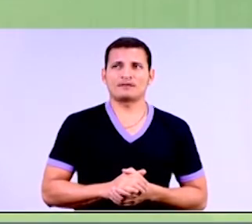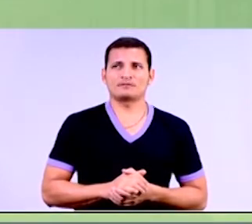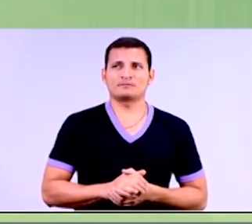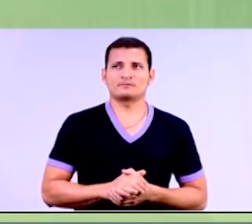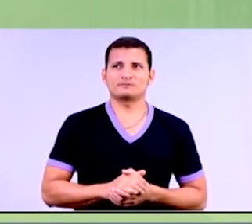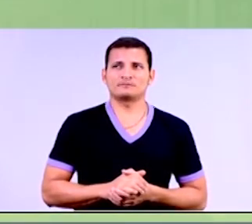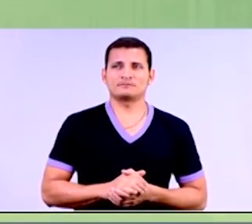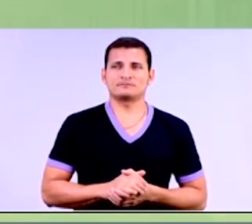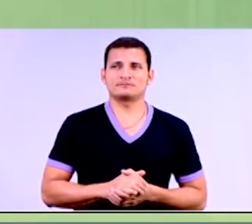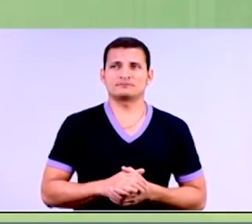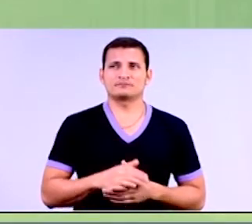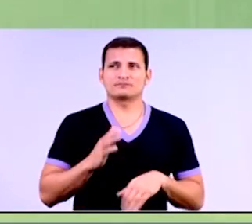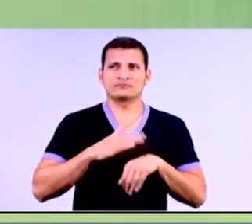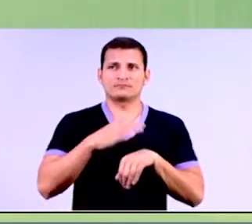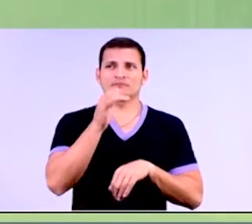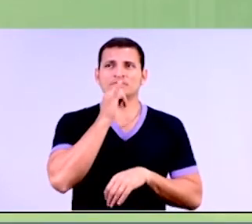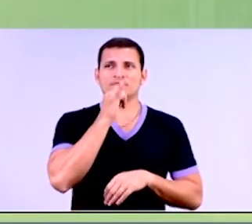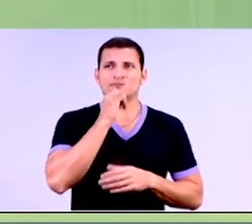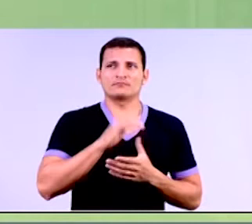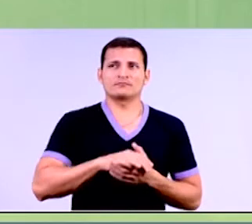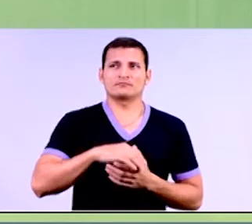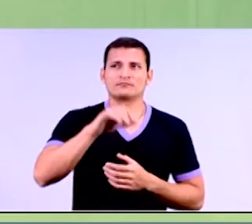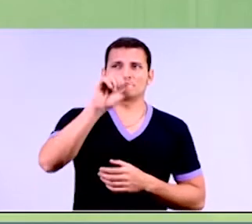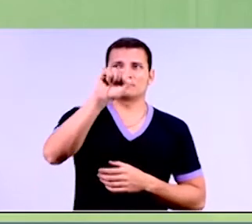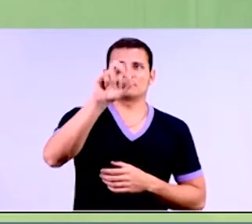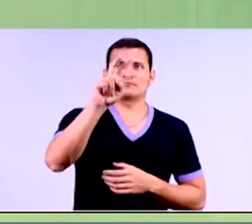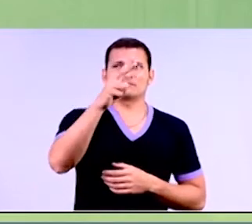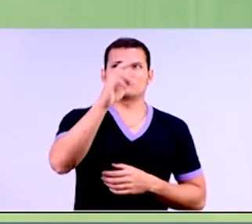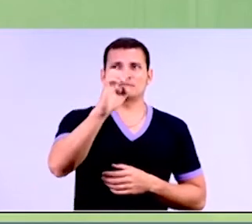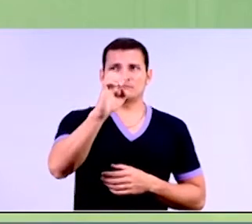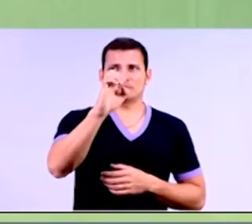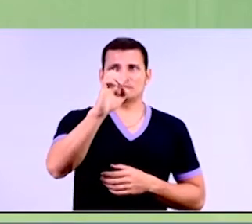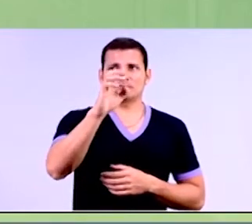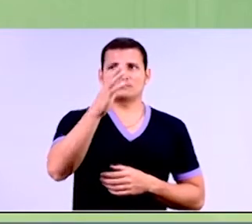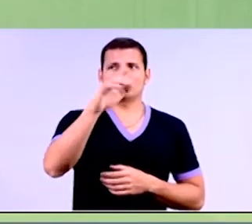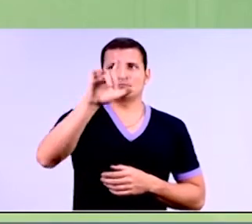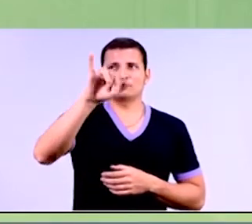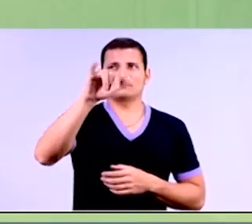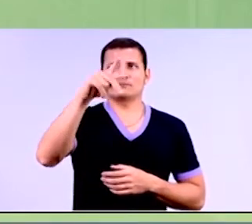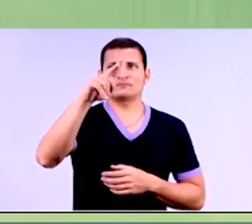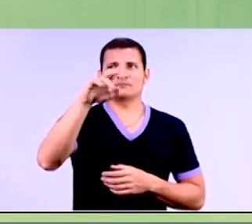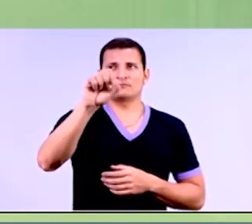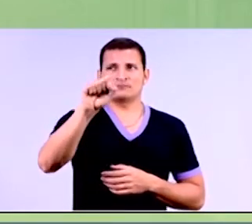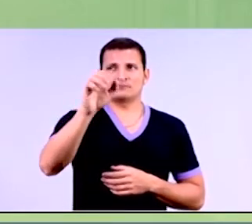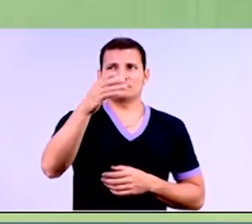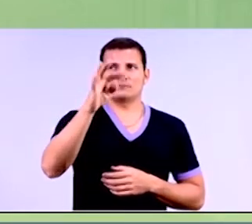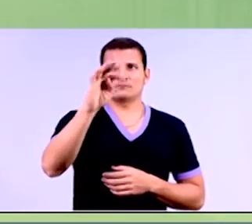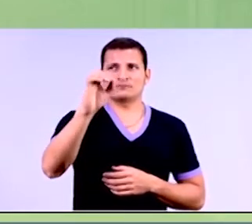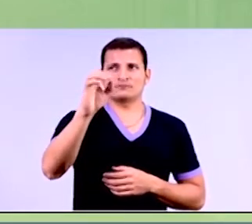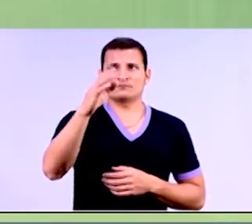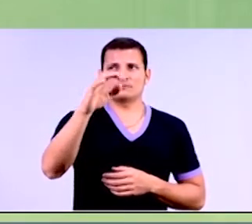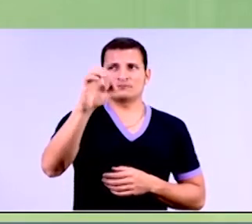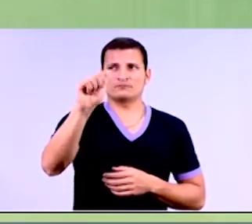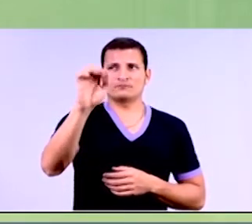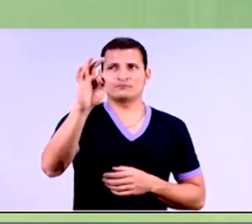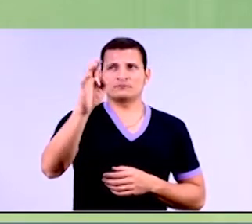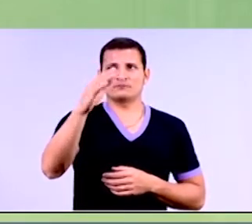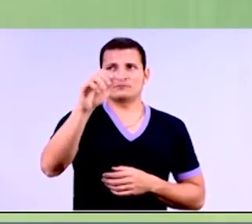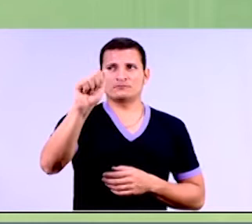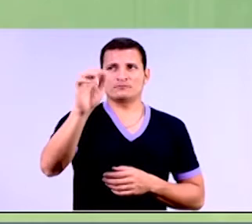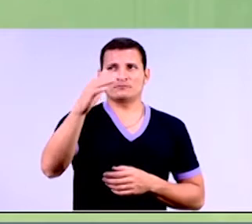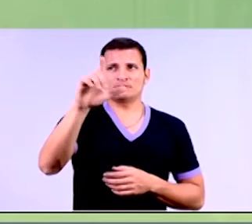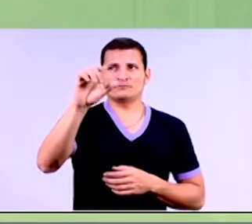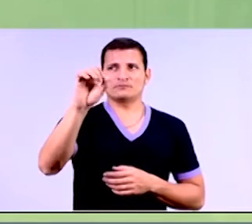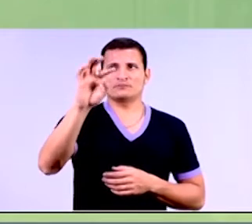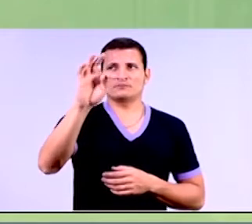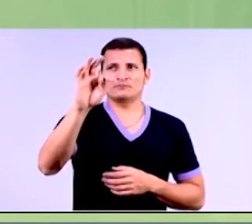Nós vamos ver mais alguns exemplos aqui. She likes to eat a lot. O she significando ela gosta de